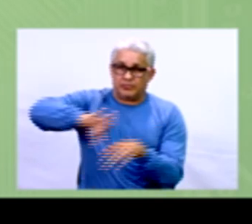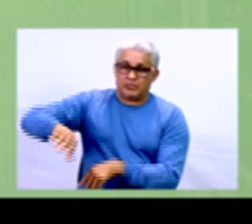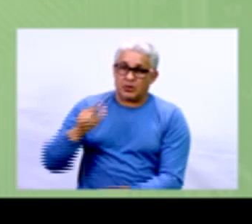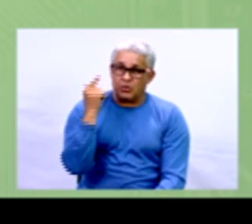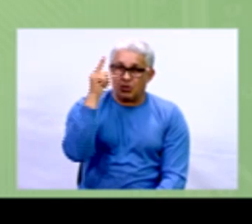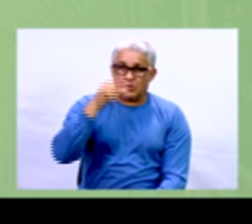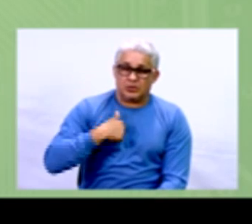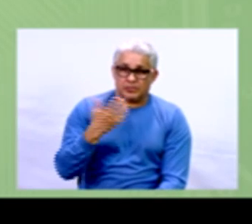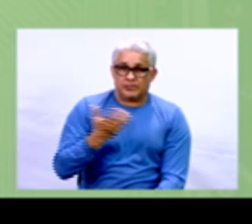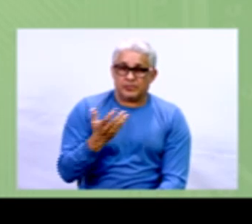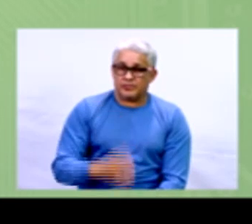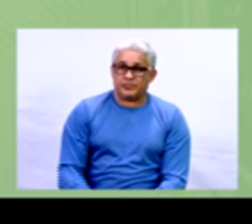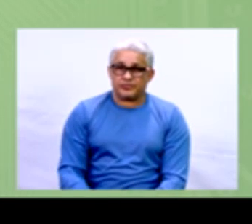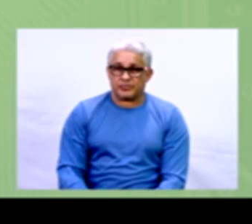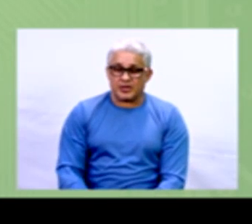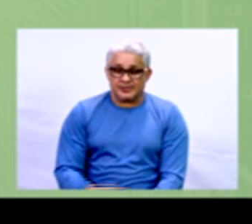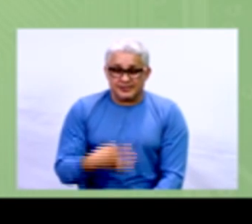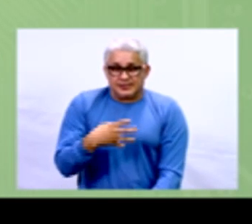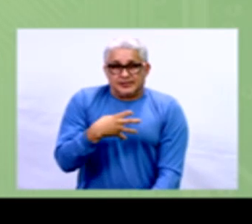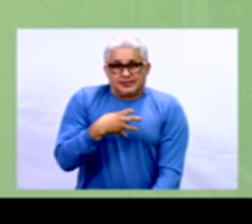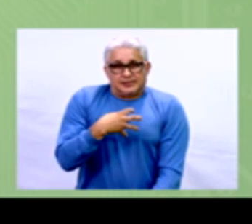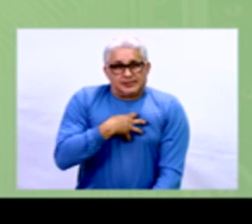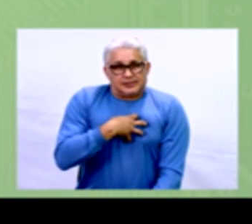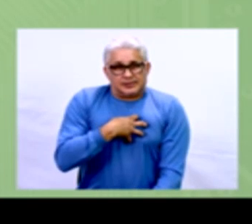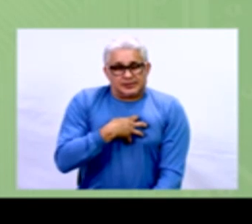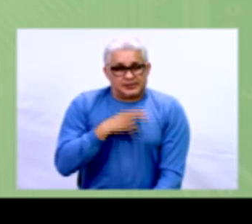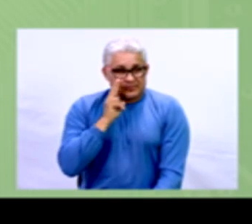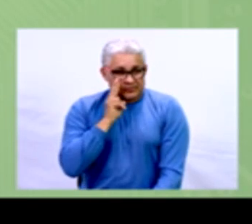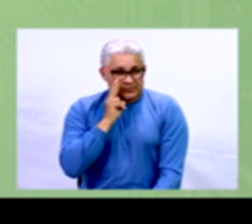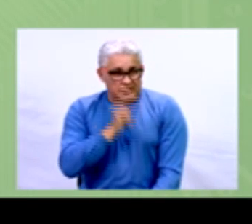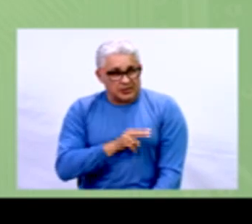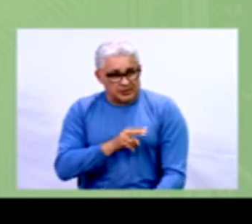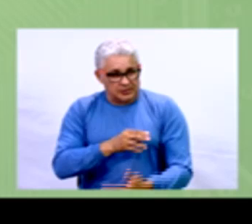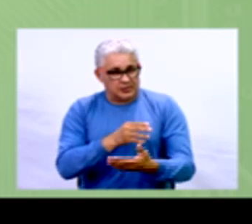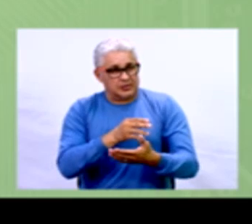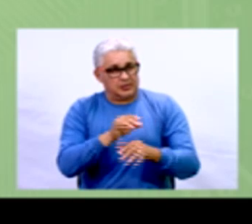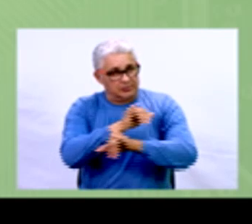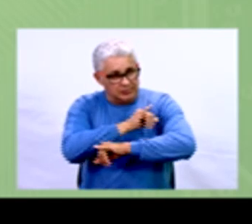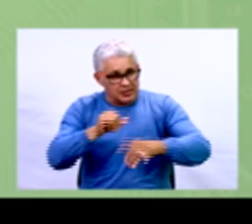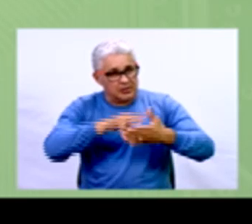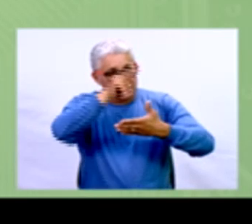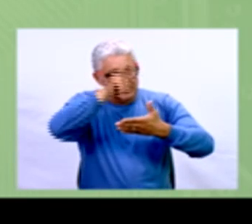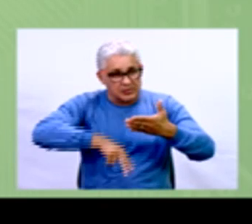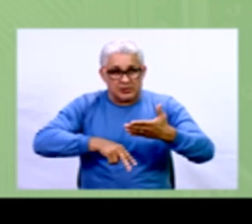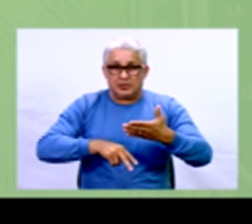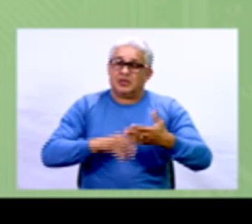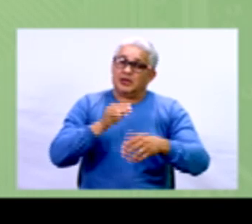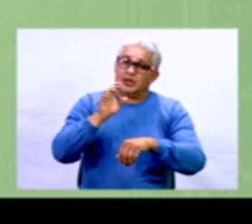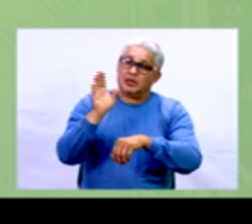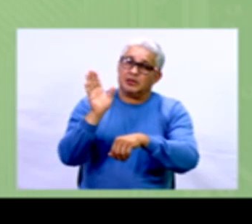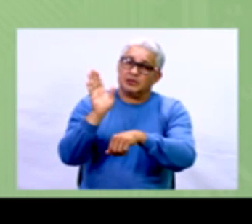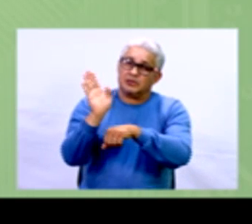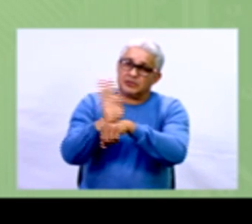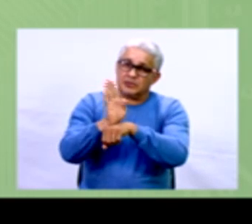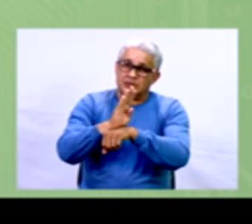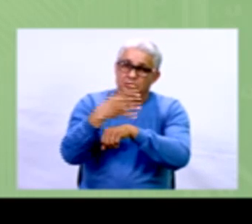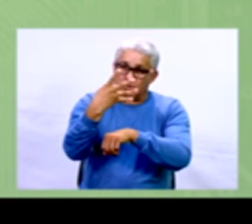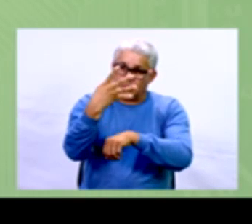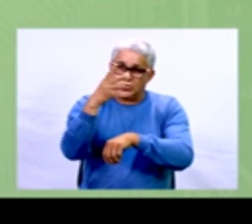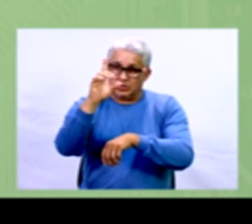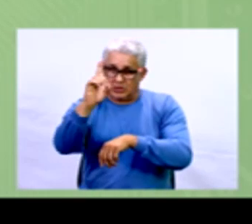quiser despertar os sentidos ao ver uma informação. No caso do cinema 4D, eu quero